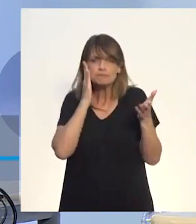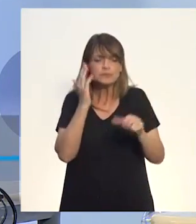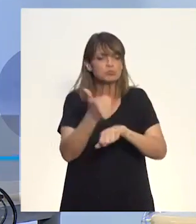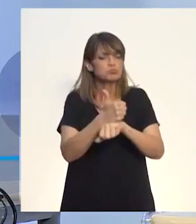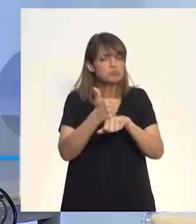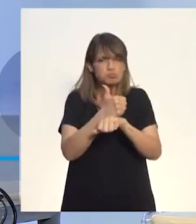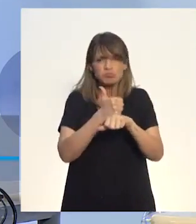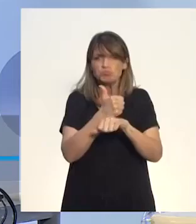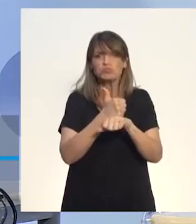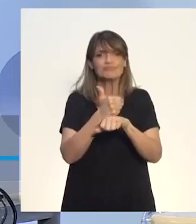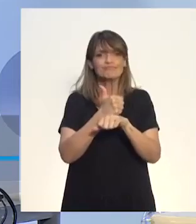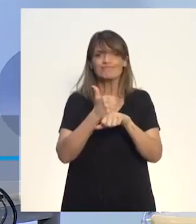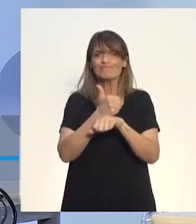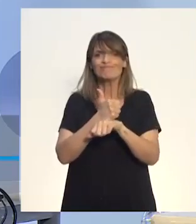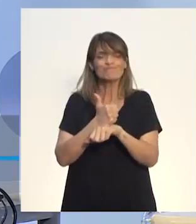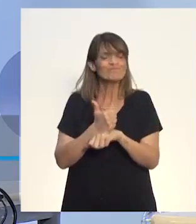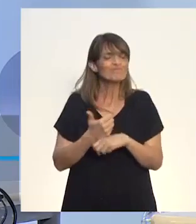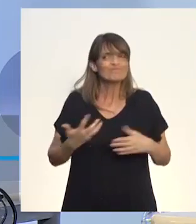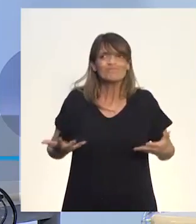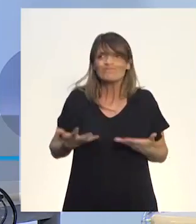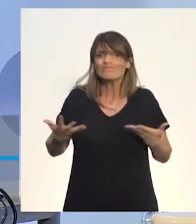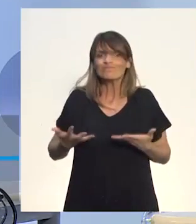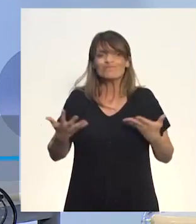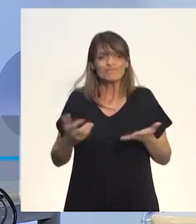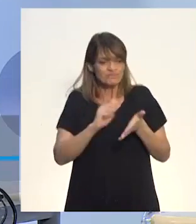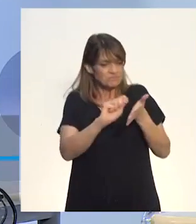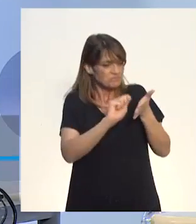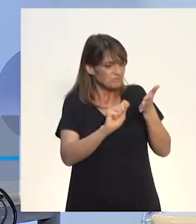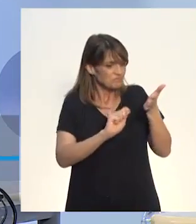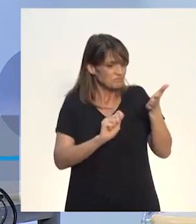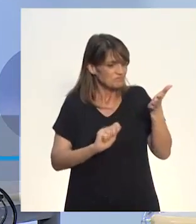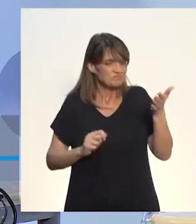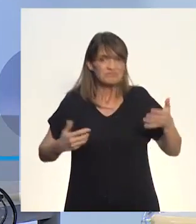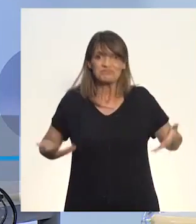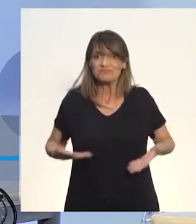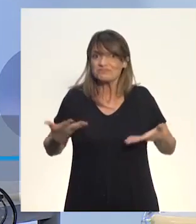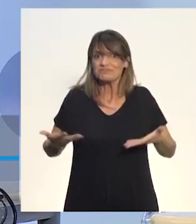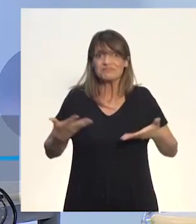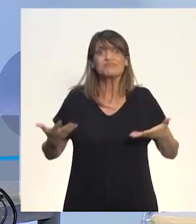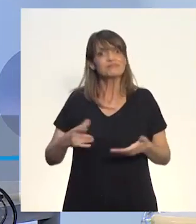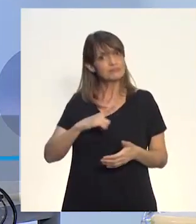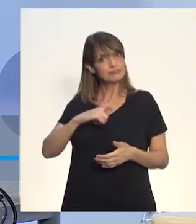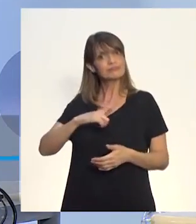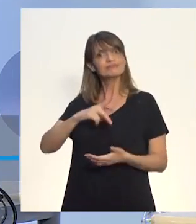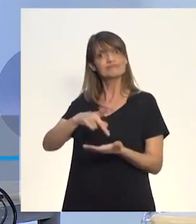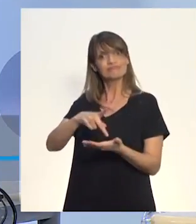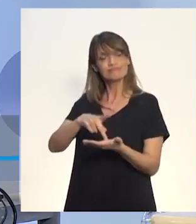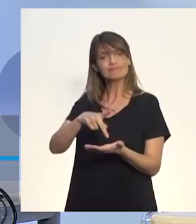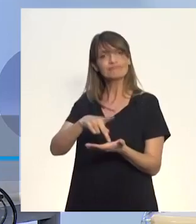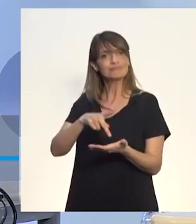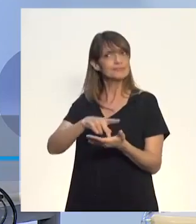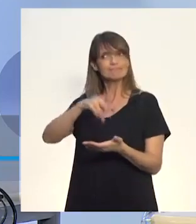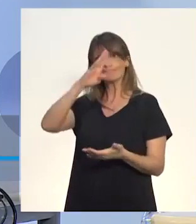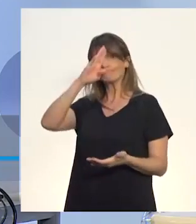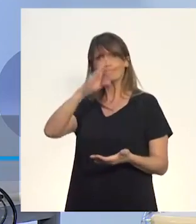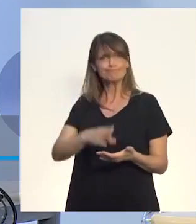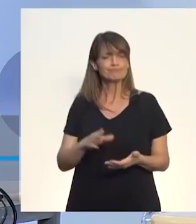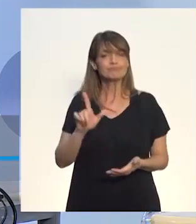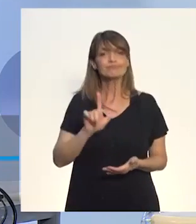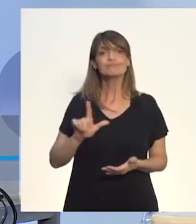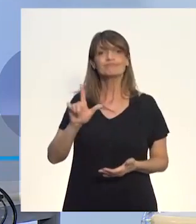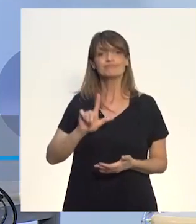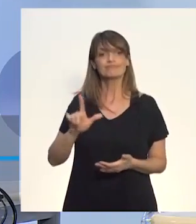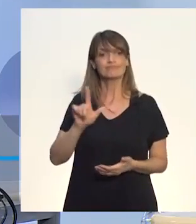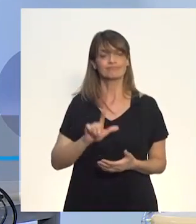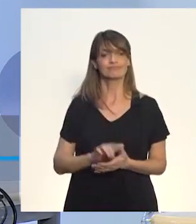o que o movia, né? E havendo encontrado a sua motivação, que era primordialmente a literatura, ele fazia de